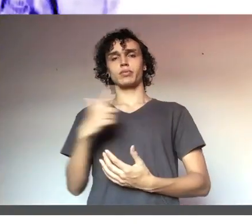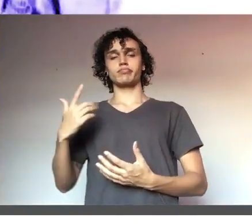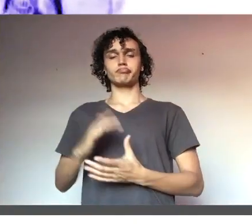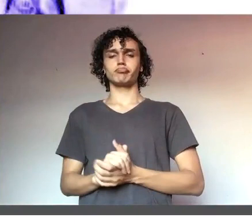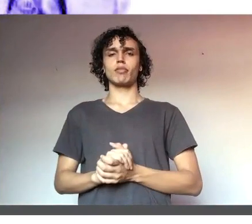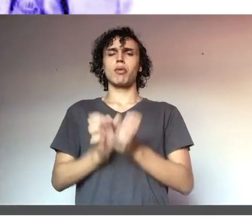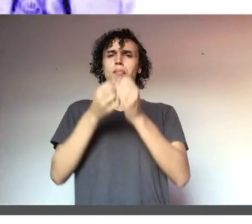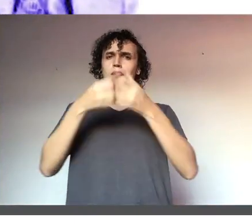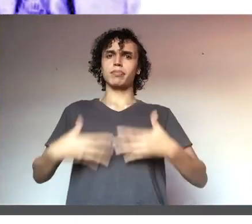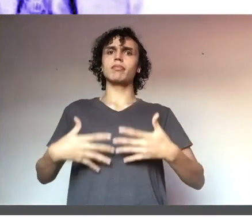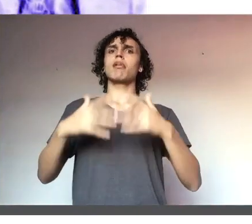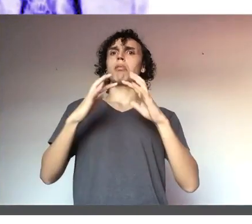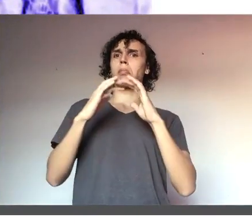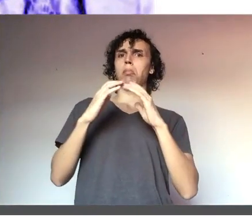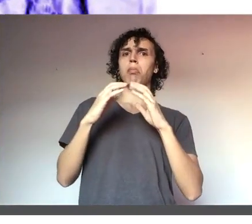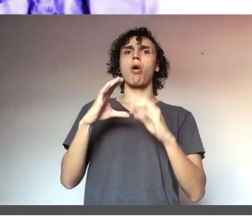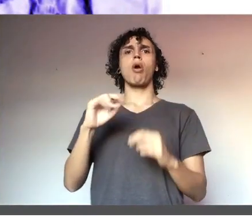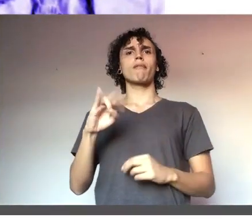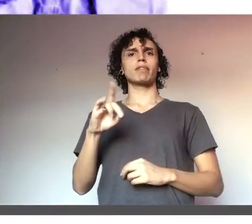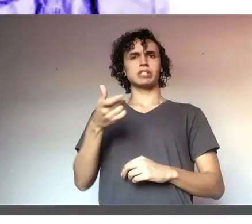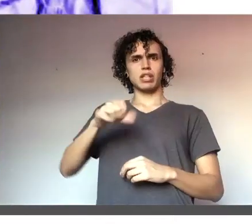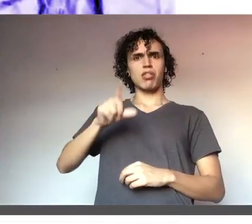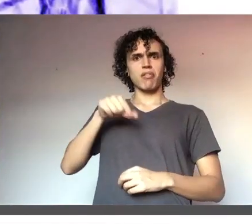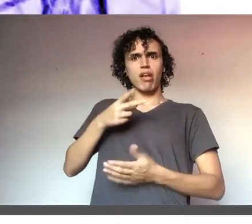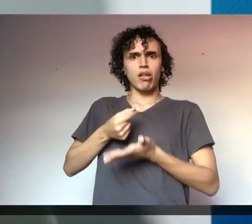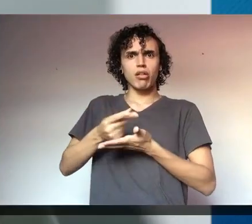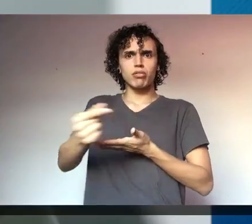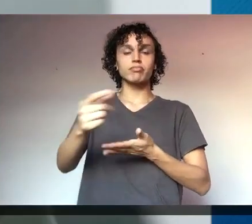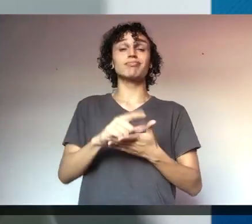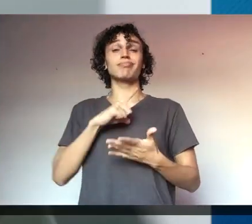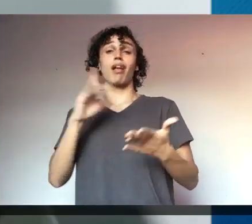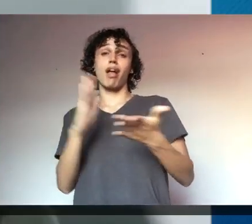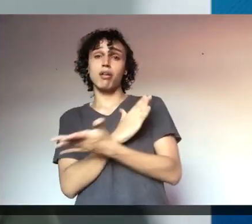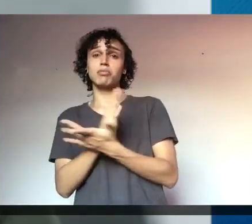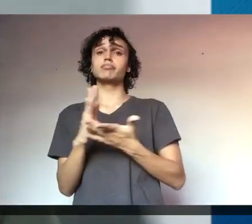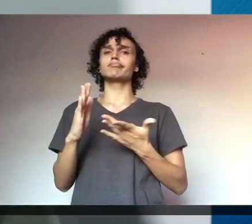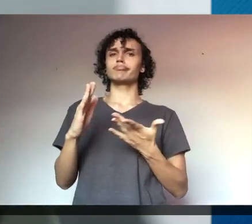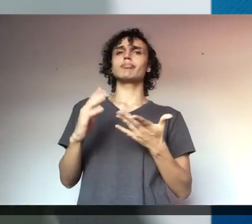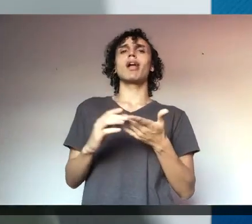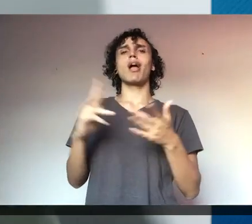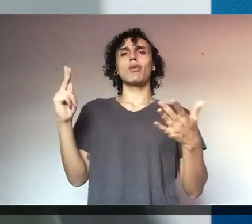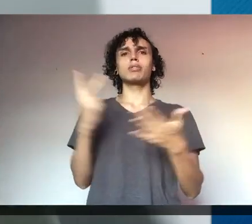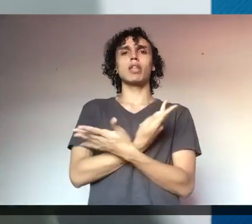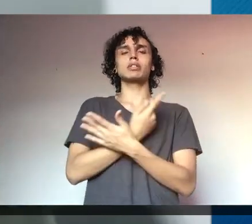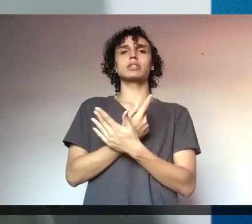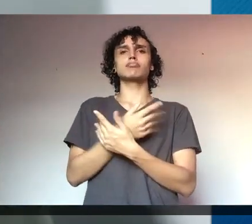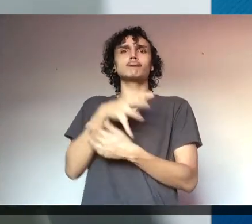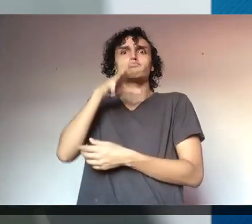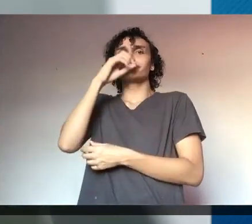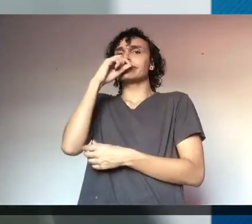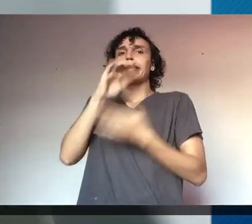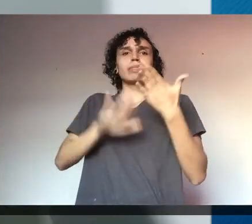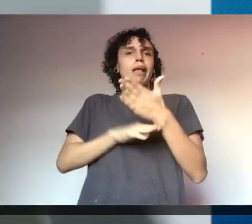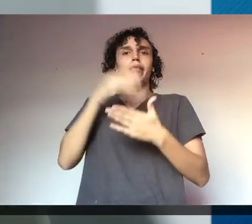danos neurológicos causados pela Covid-19 são permanentes? Há alguns casos, não são numerosos, mas de pessoas que, por